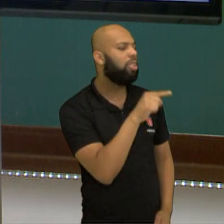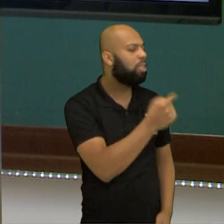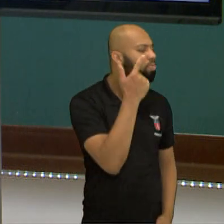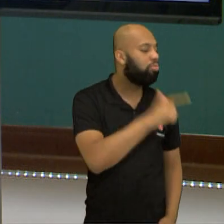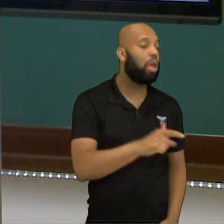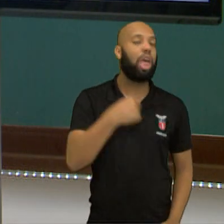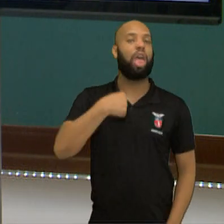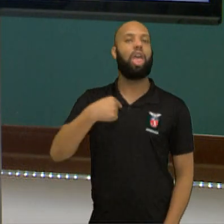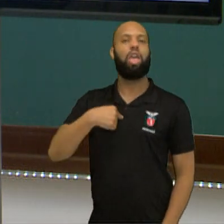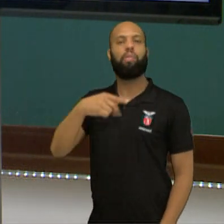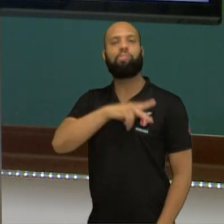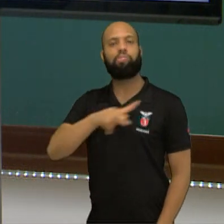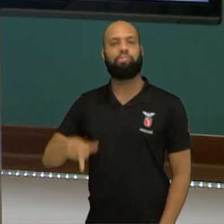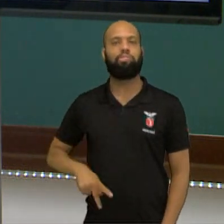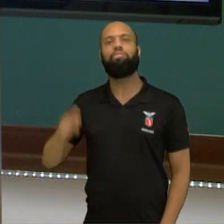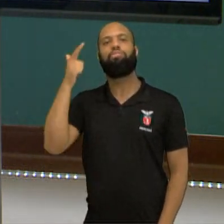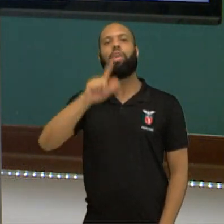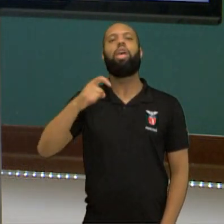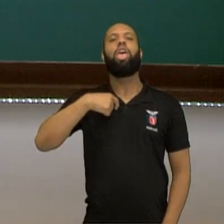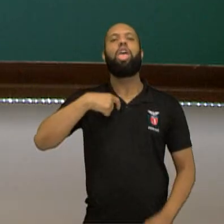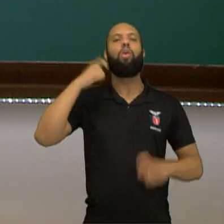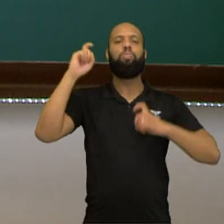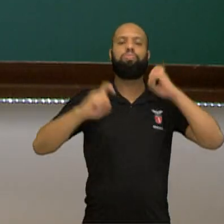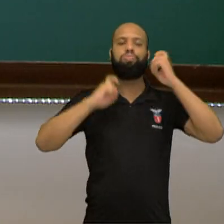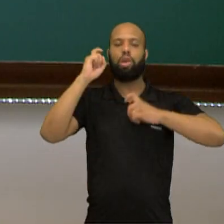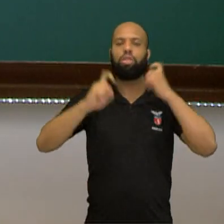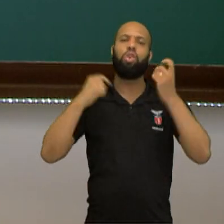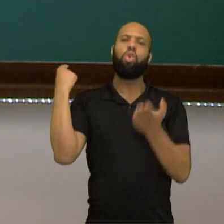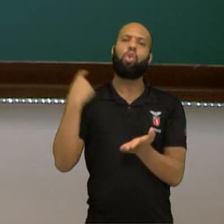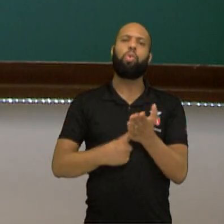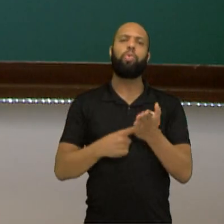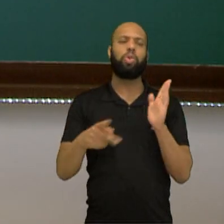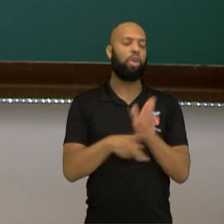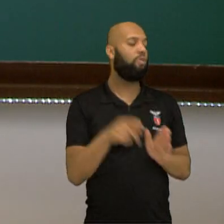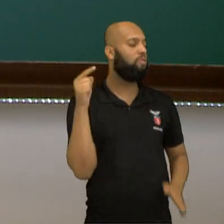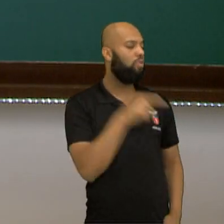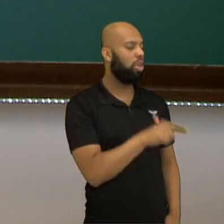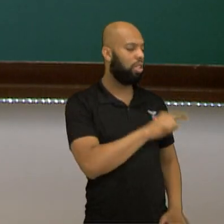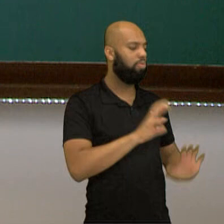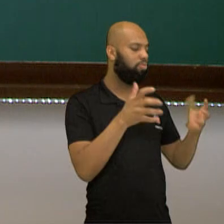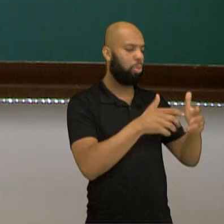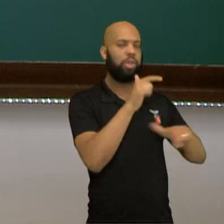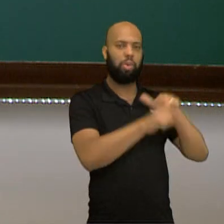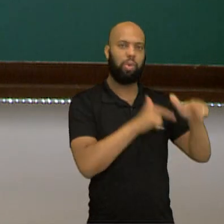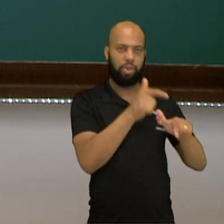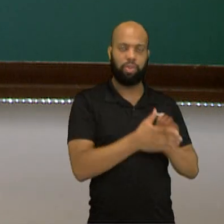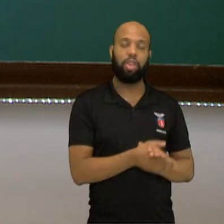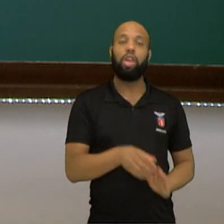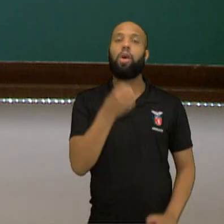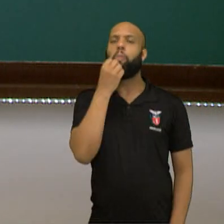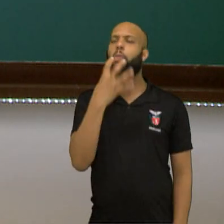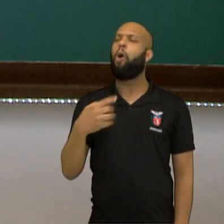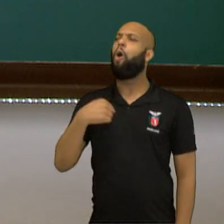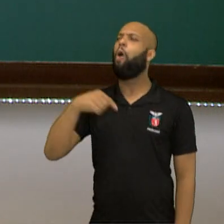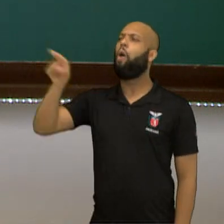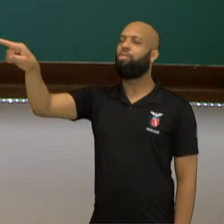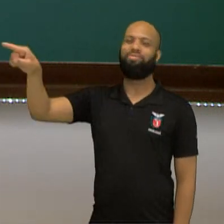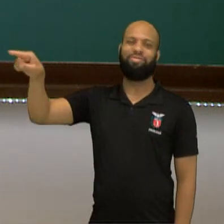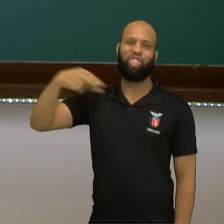presidente seria preocupado e comprometido com os trabalhadores. Bondade do Getúlio